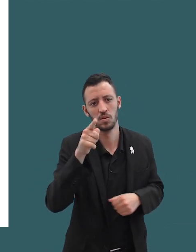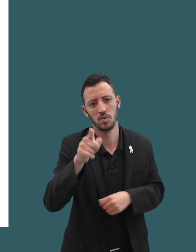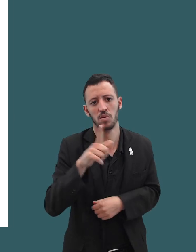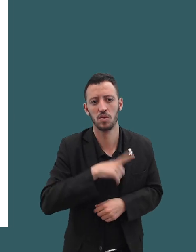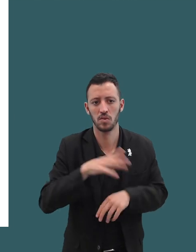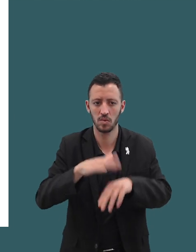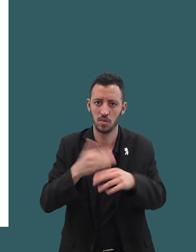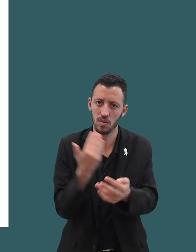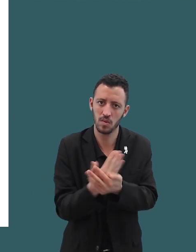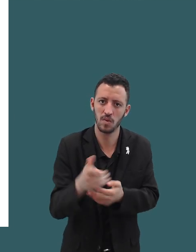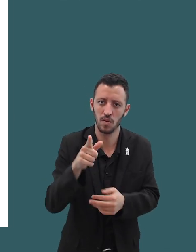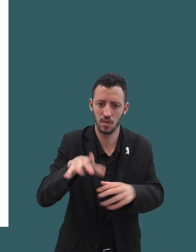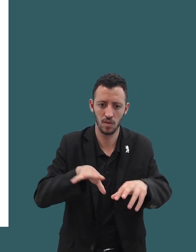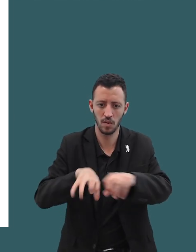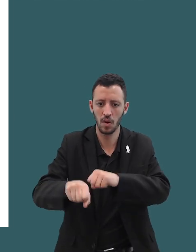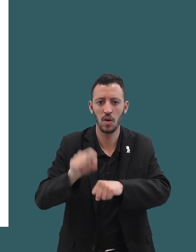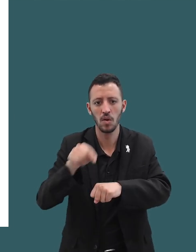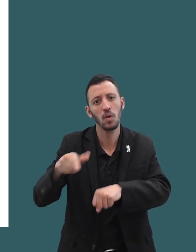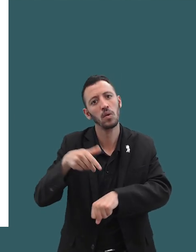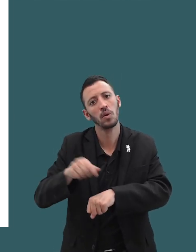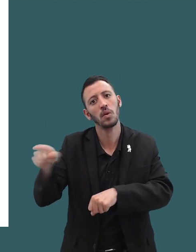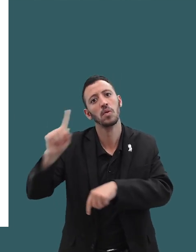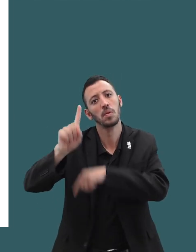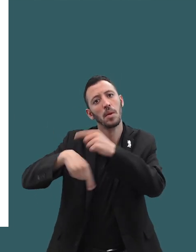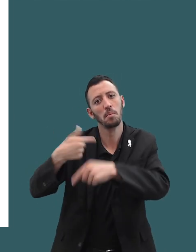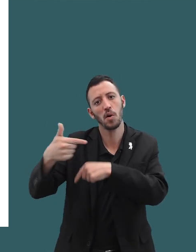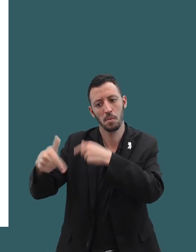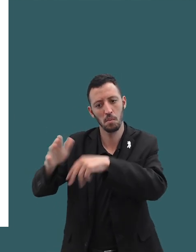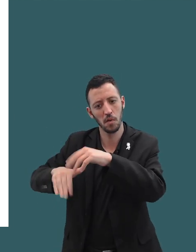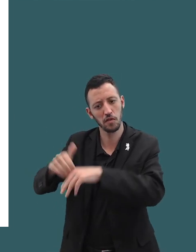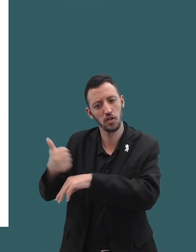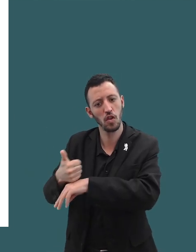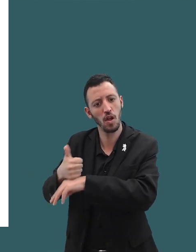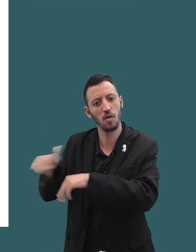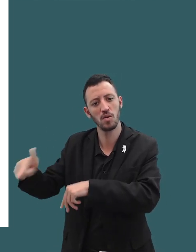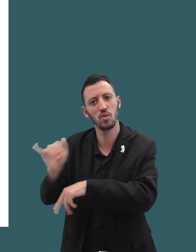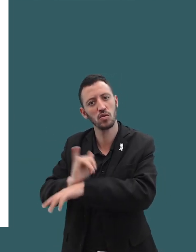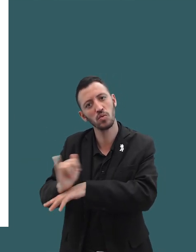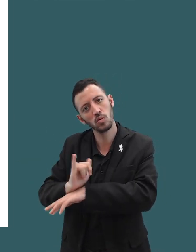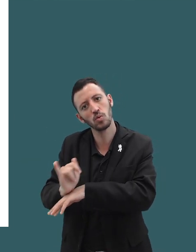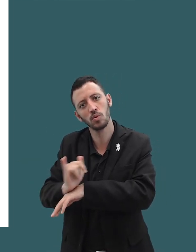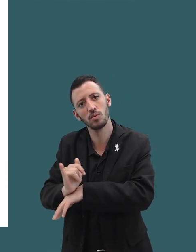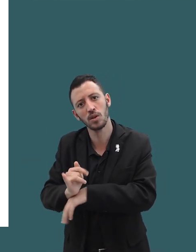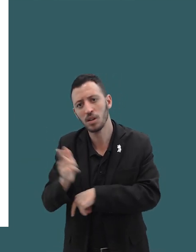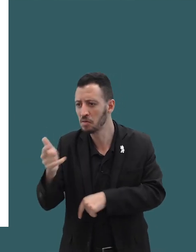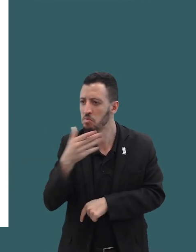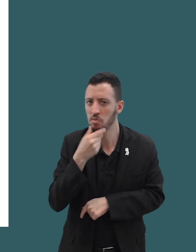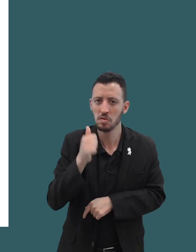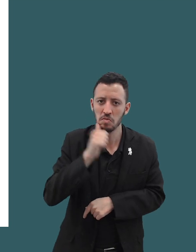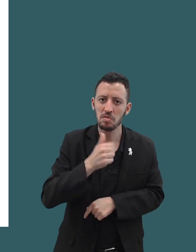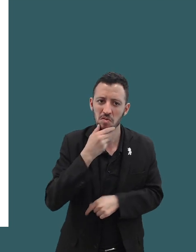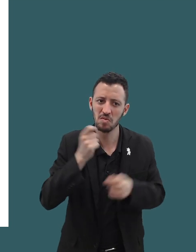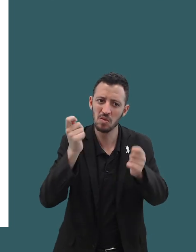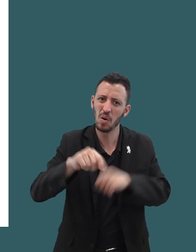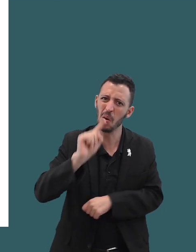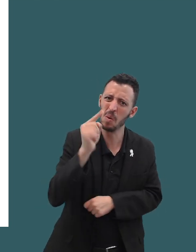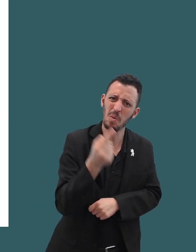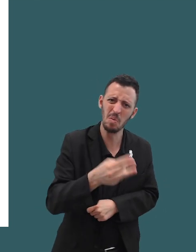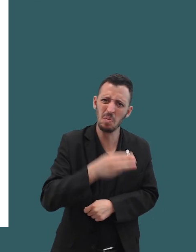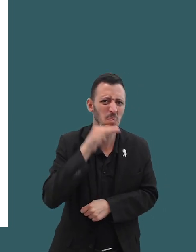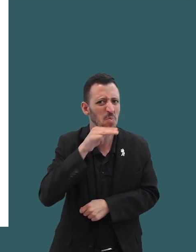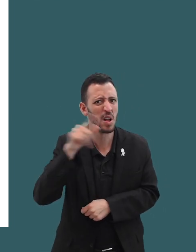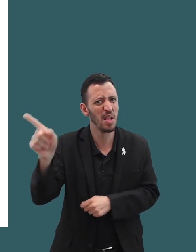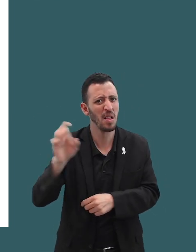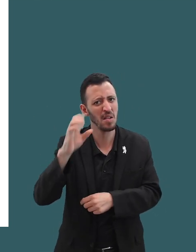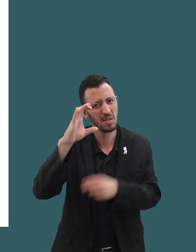foi, começou com graduação em física e virou youtuber. Né? Esses meninos estão bombando. Né? No Instagram, eles têm